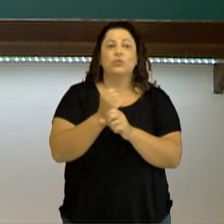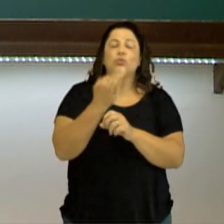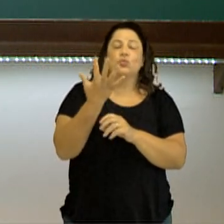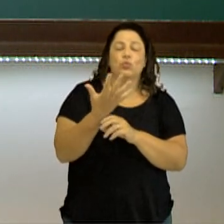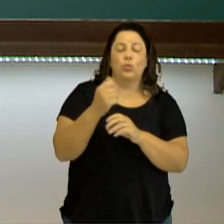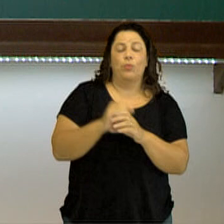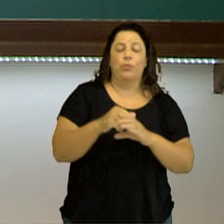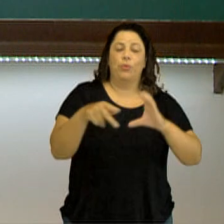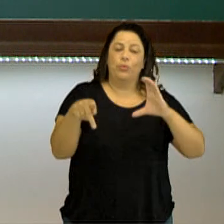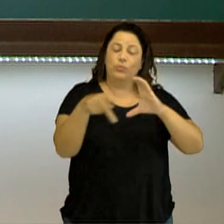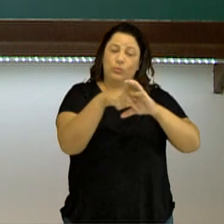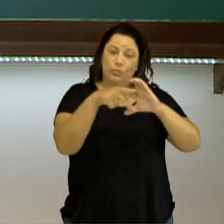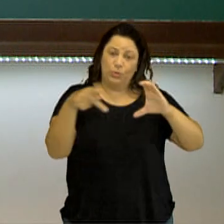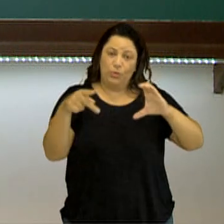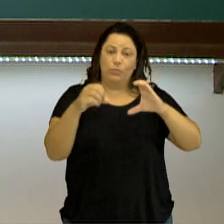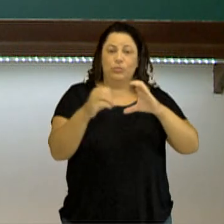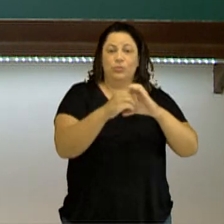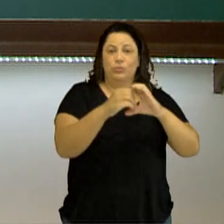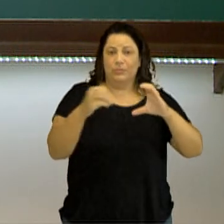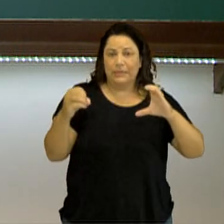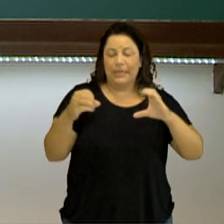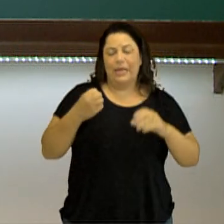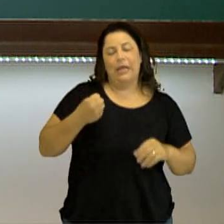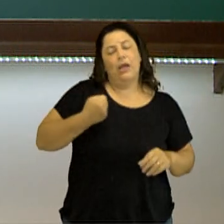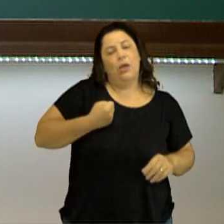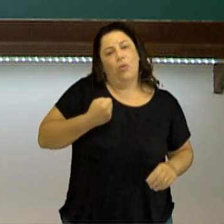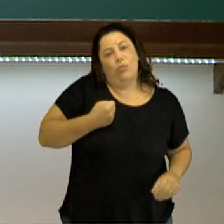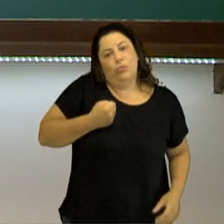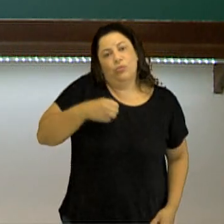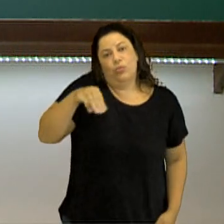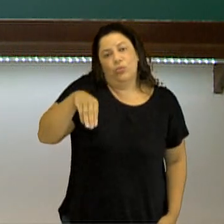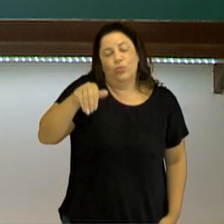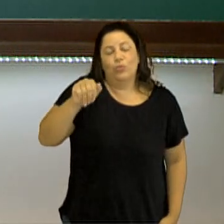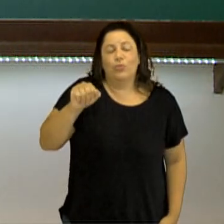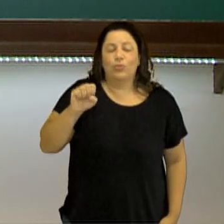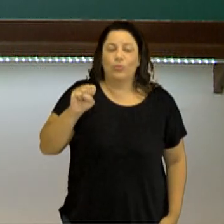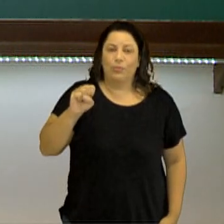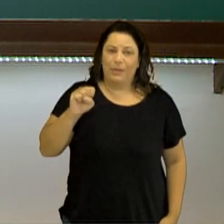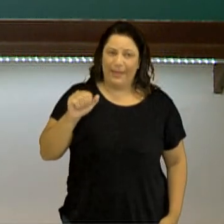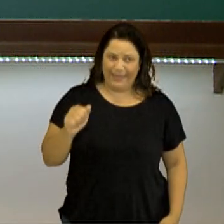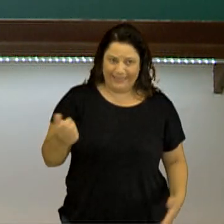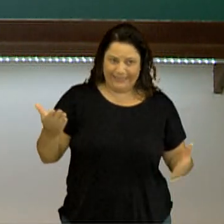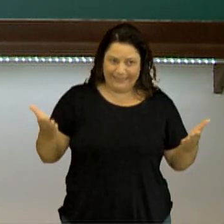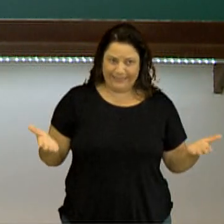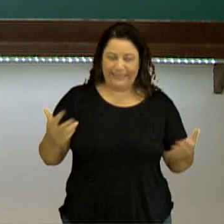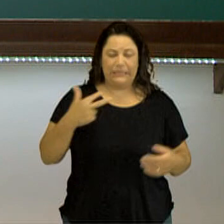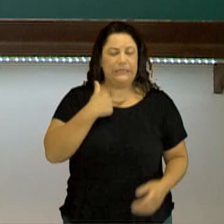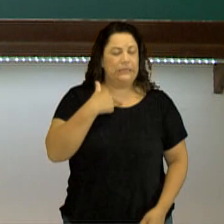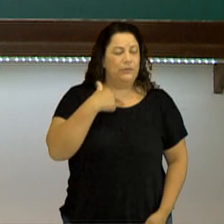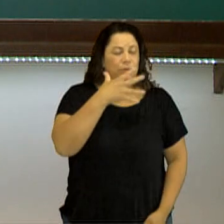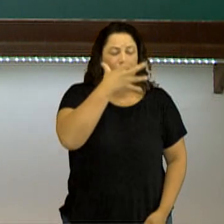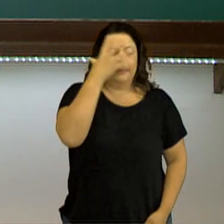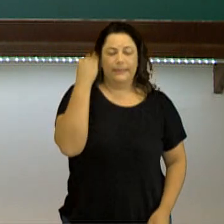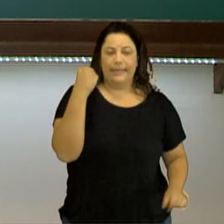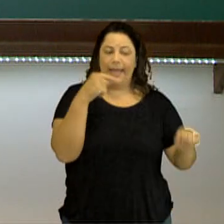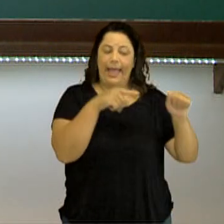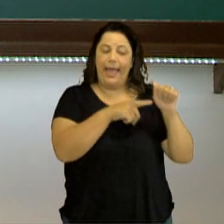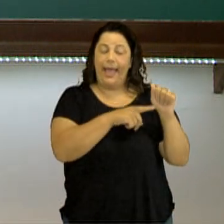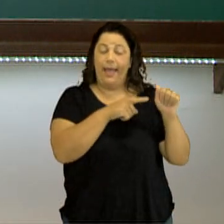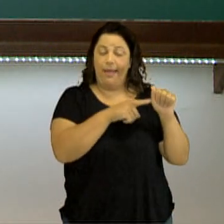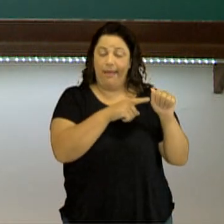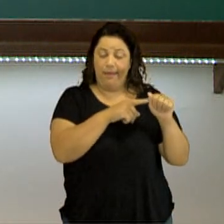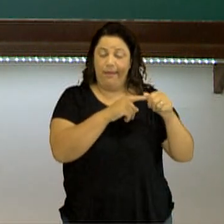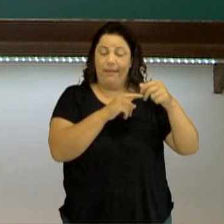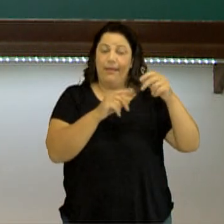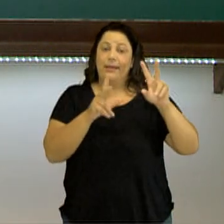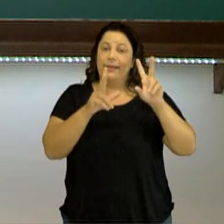dos prótons como dos nêutrons, me dá um número de massa, tá certo? Não posso esquecer, a massa é igual a prótons mais